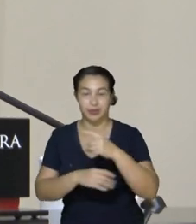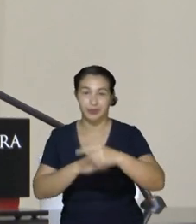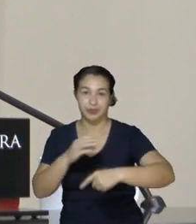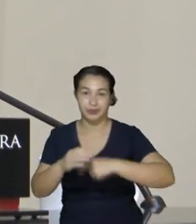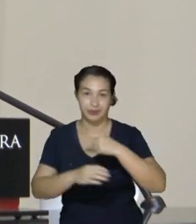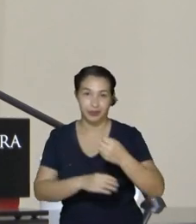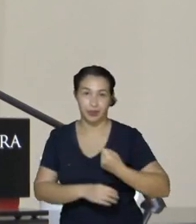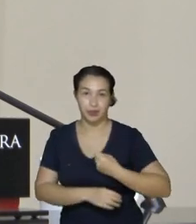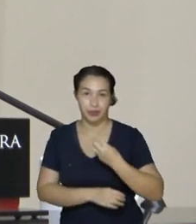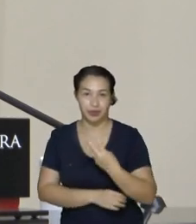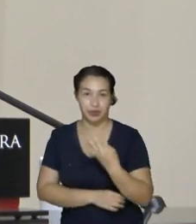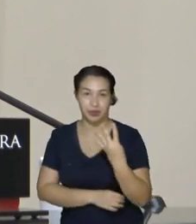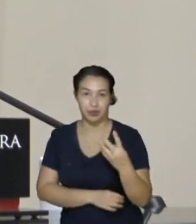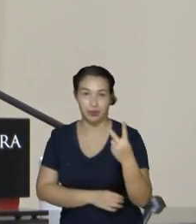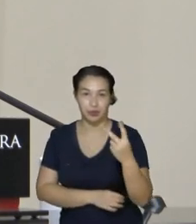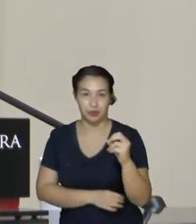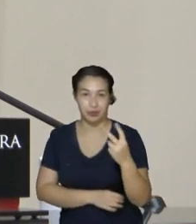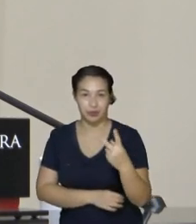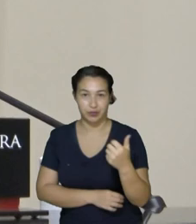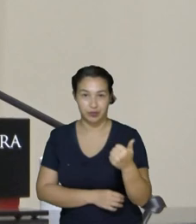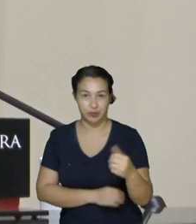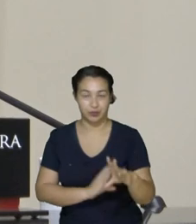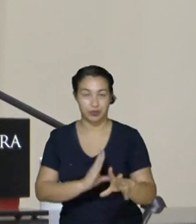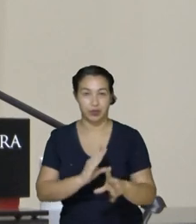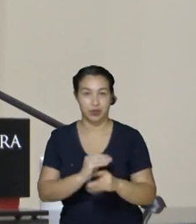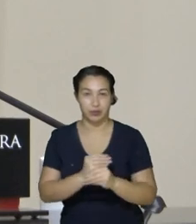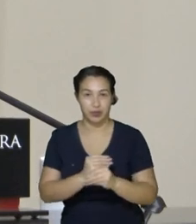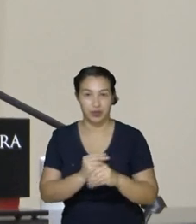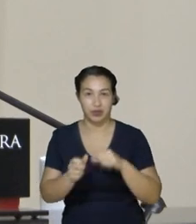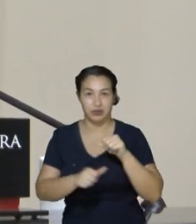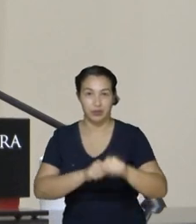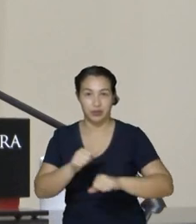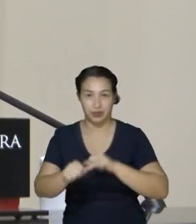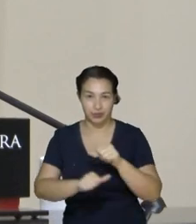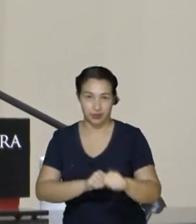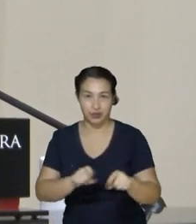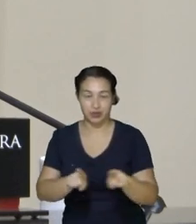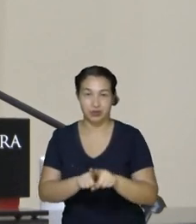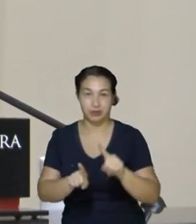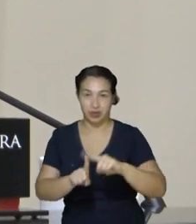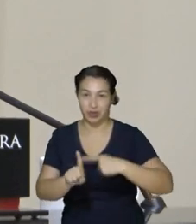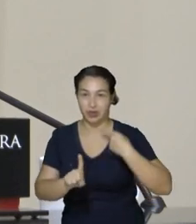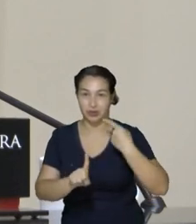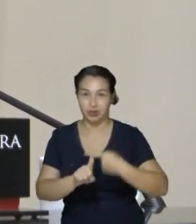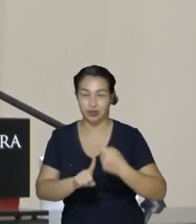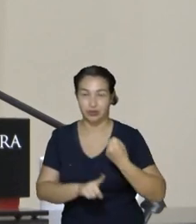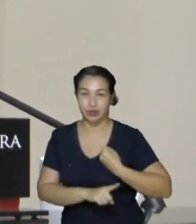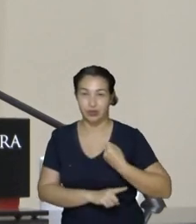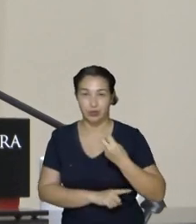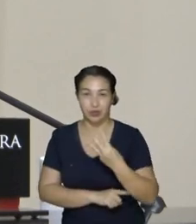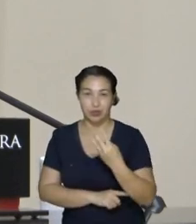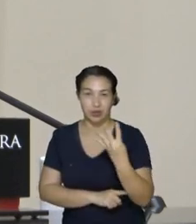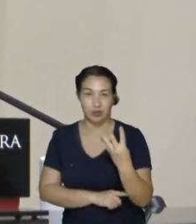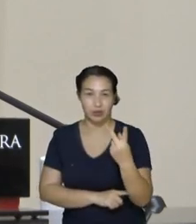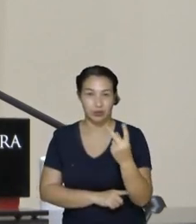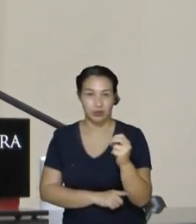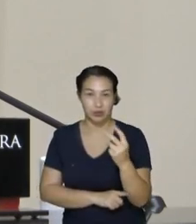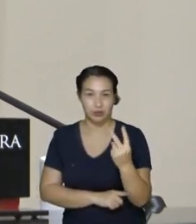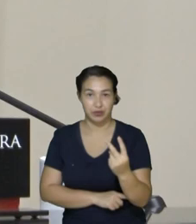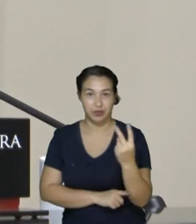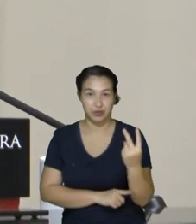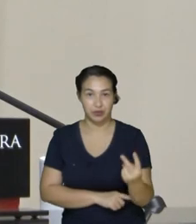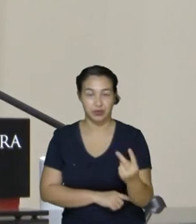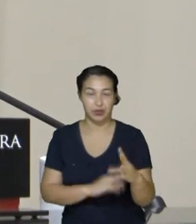número 34/2021, com emendas modificativas e emenda aditiva número 34/2022, com